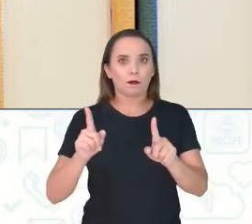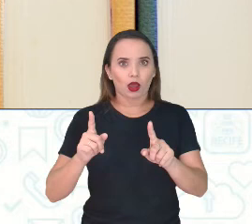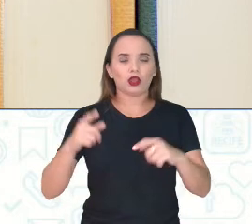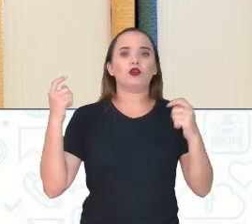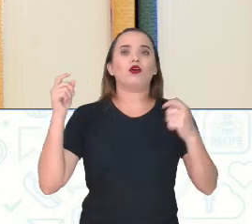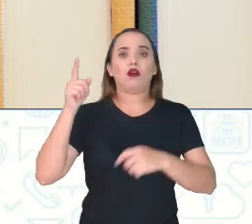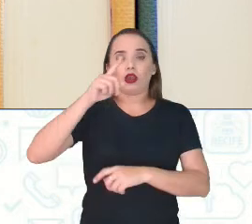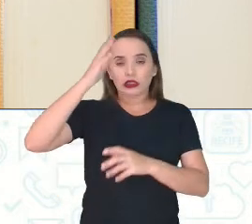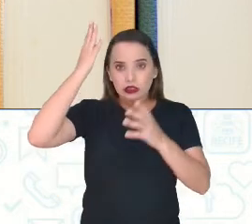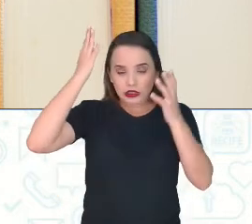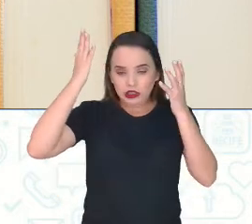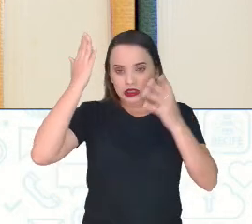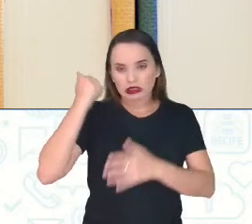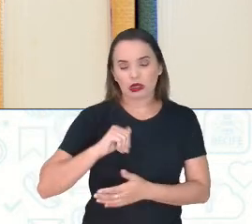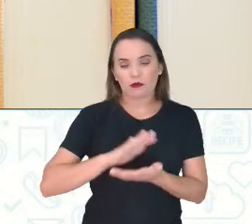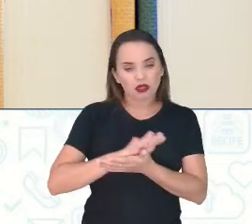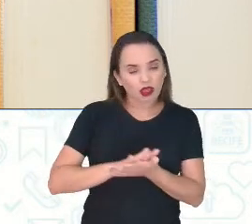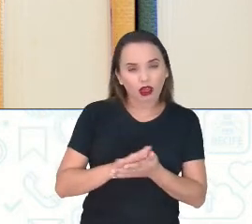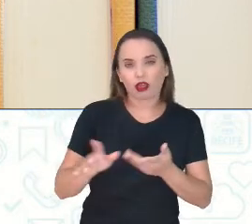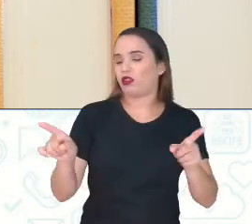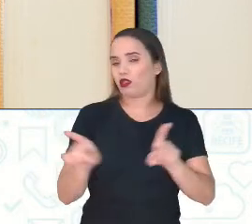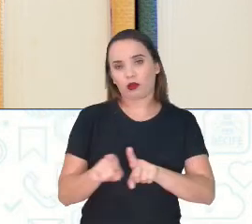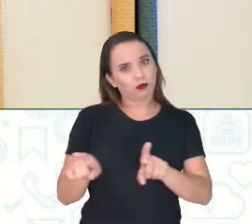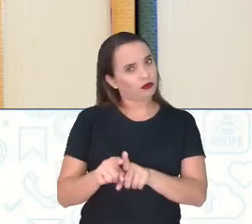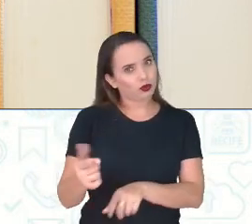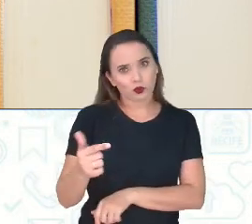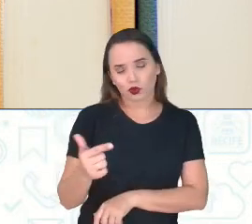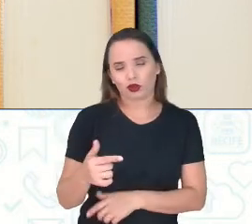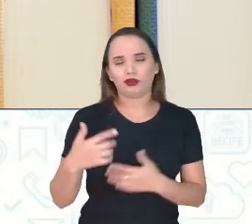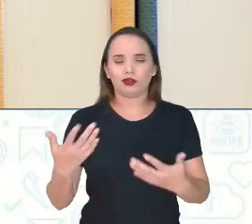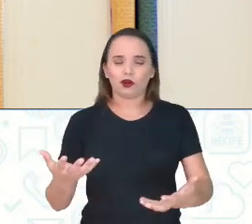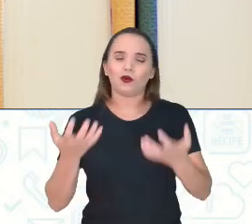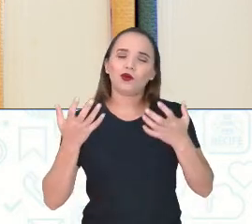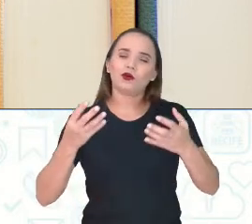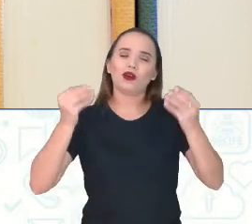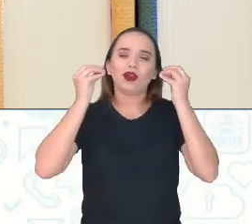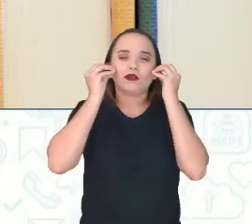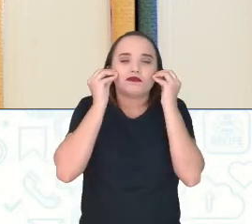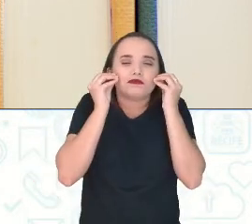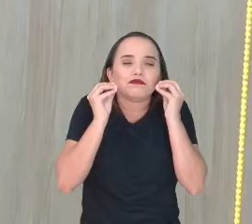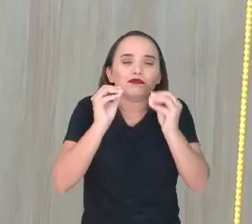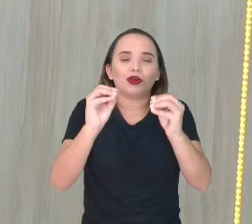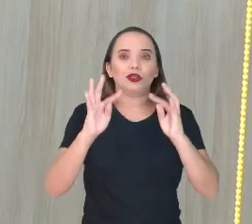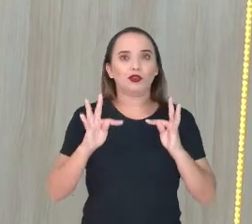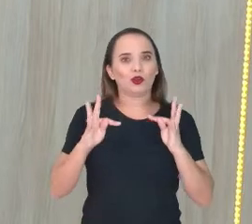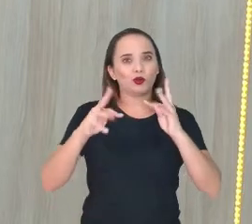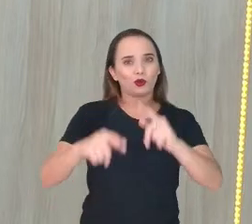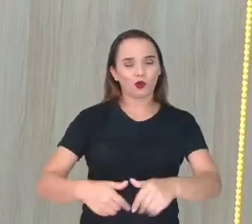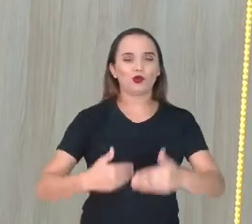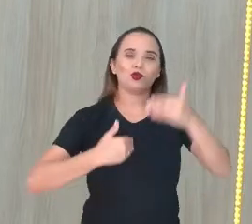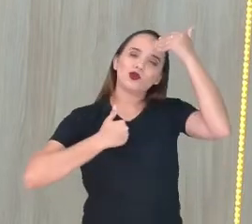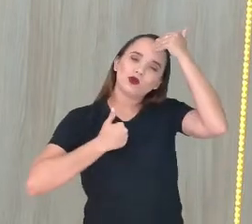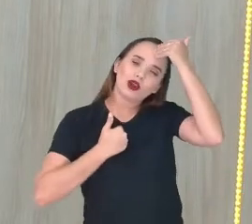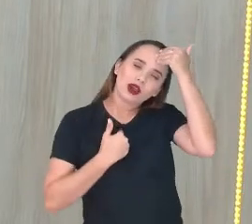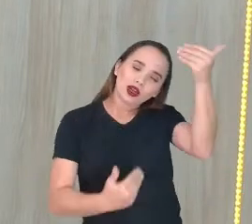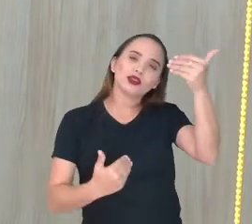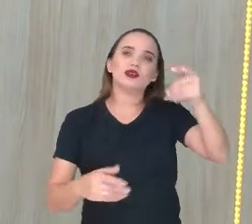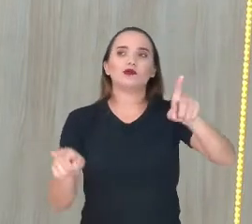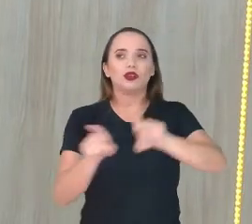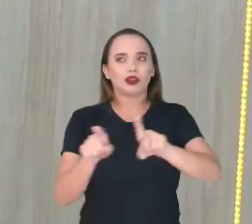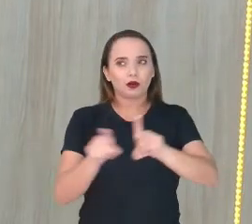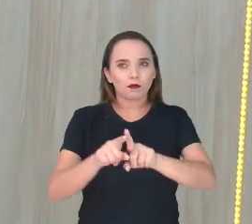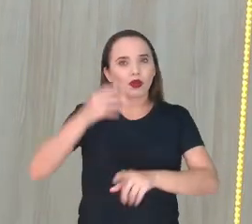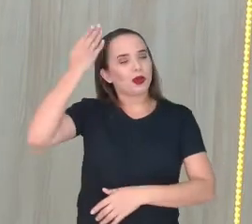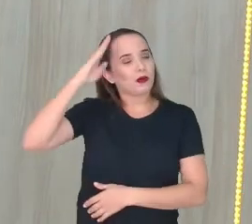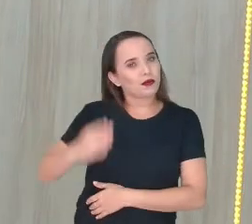alguma coisa. Com isso, eu quero aqui deixar um beijo para vocês, um agradecimento, né? Queria agradecer também